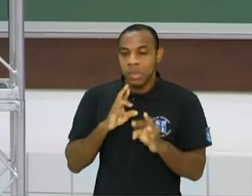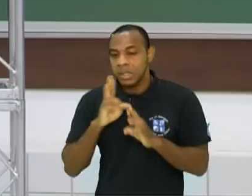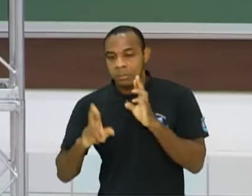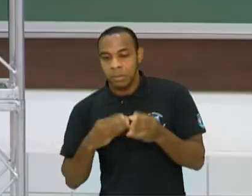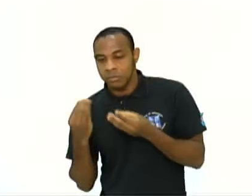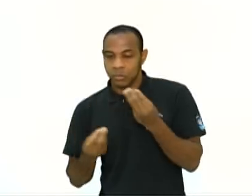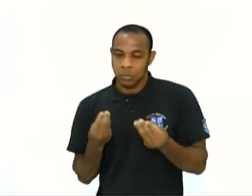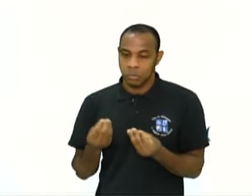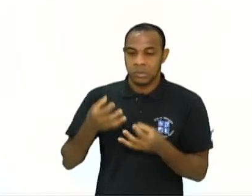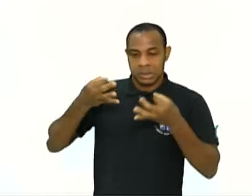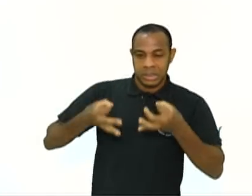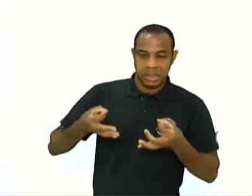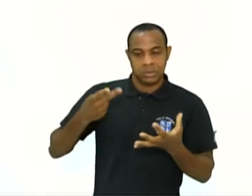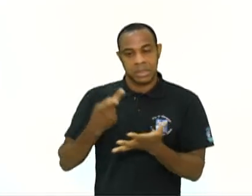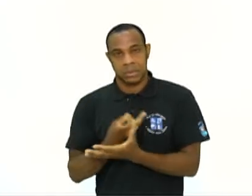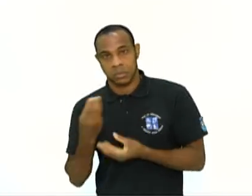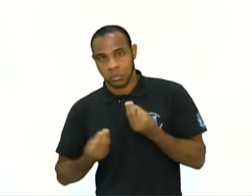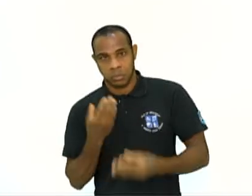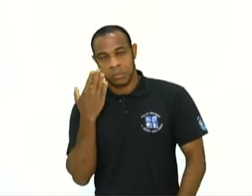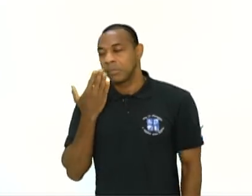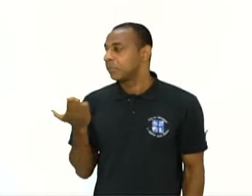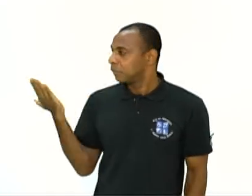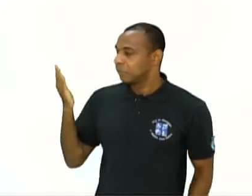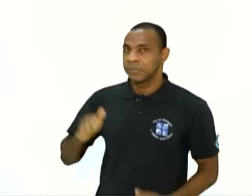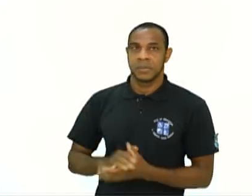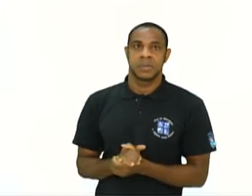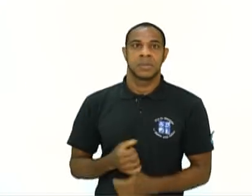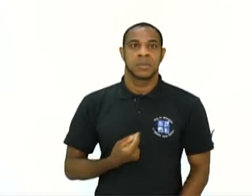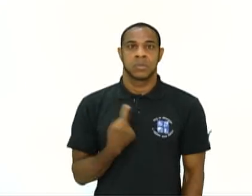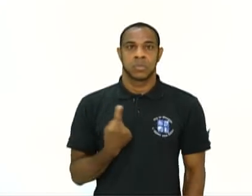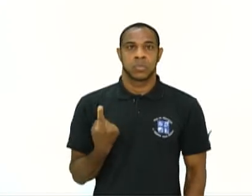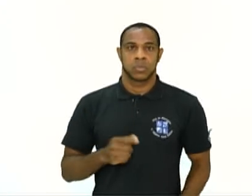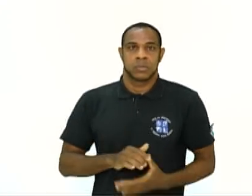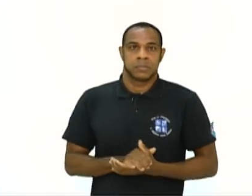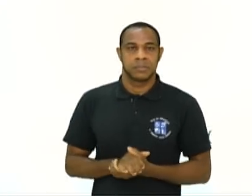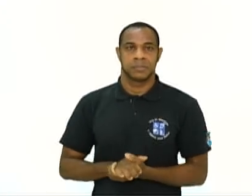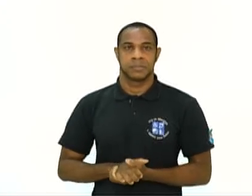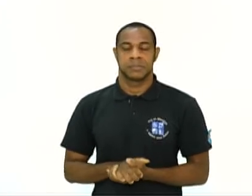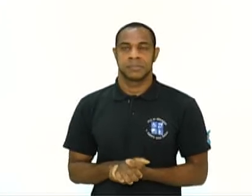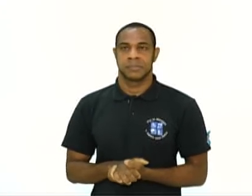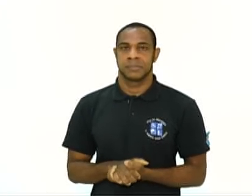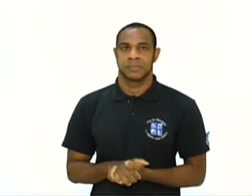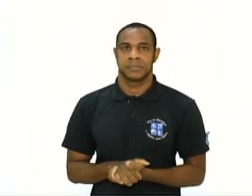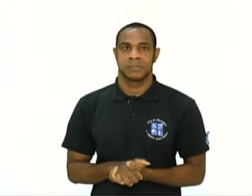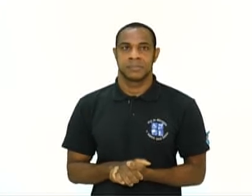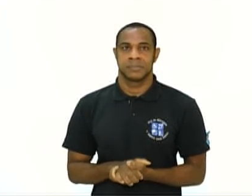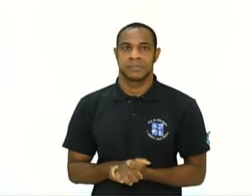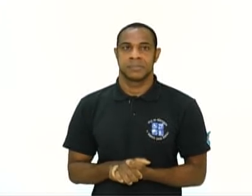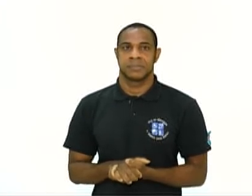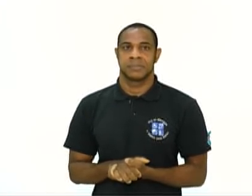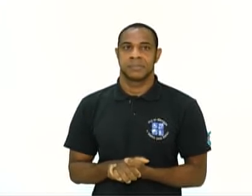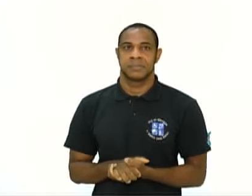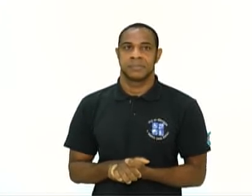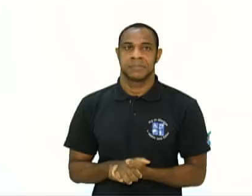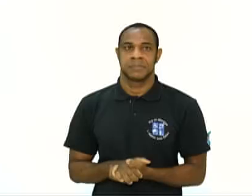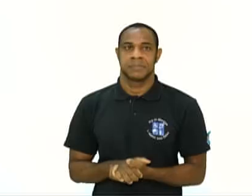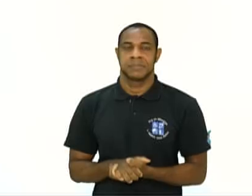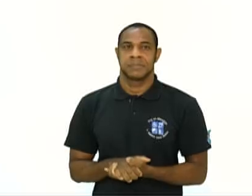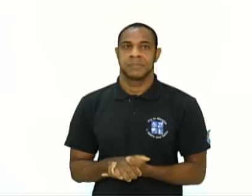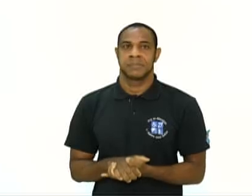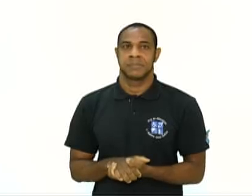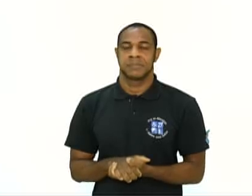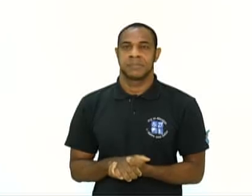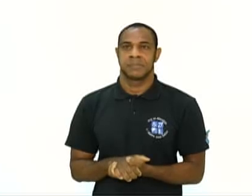sua resposta. Number 1. This quote talks about beauty, beliefs,